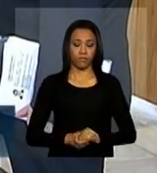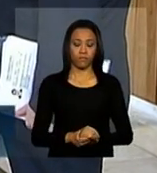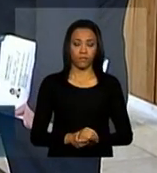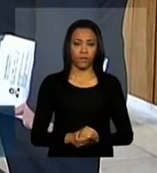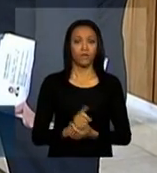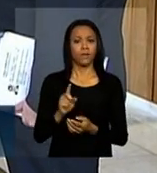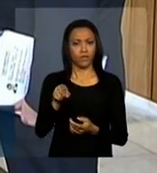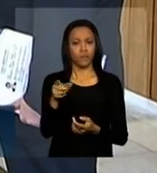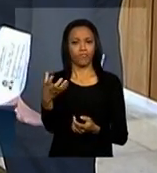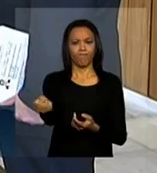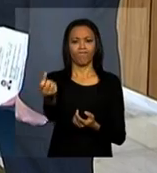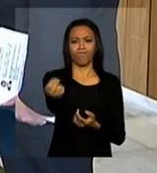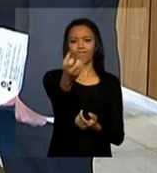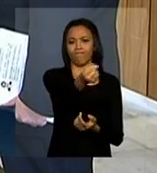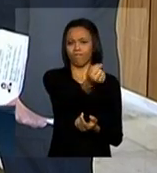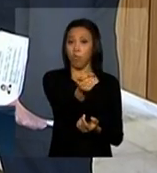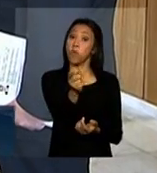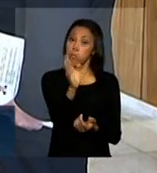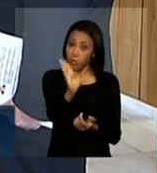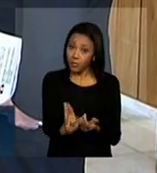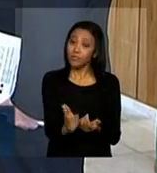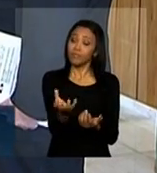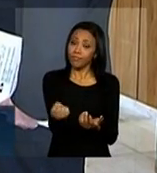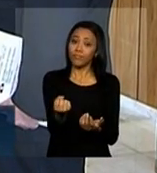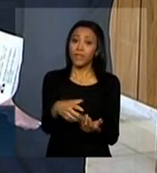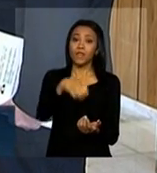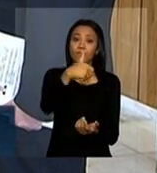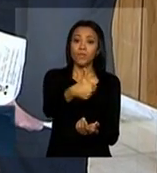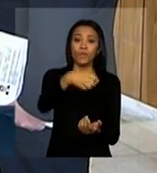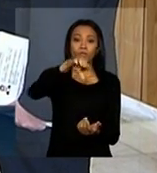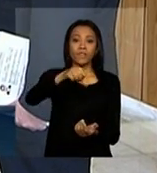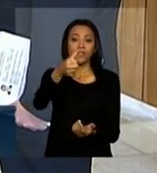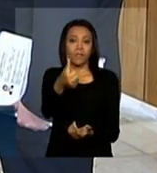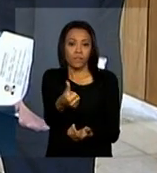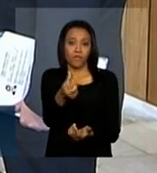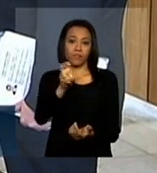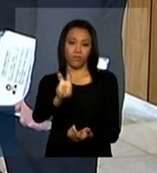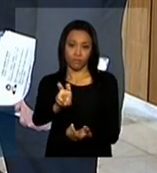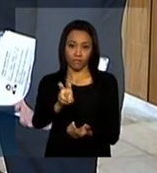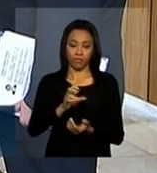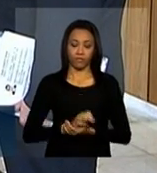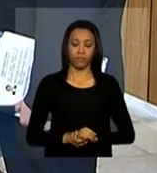e recebeu a adesão do Brasil em 1965.